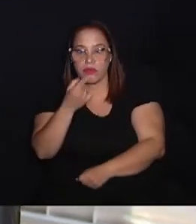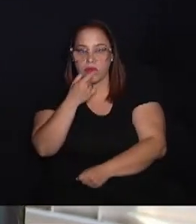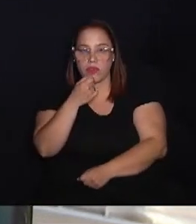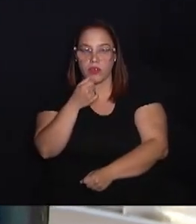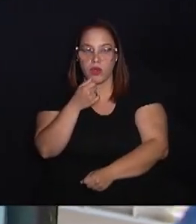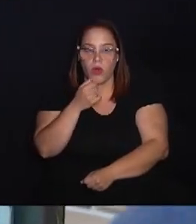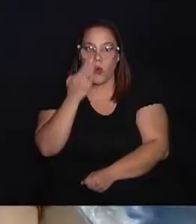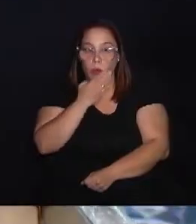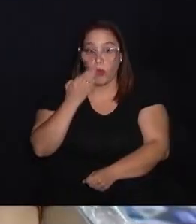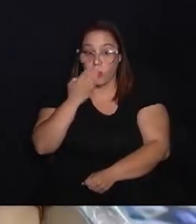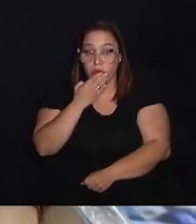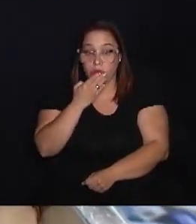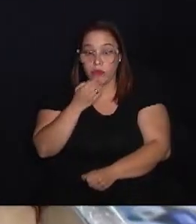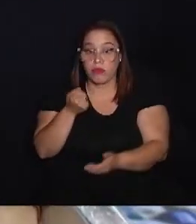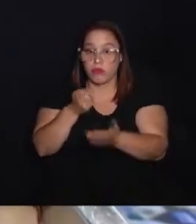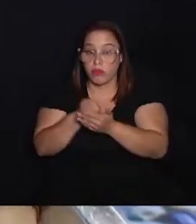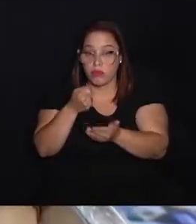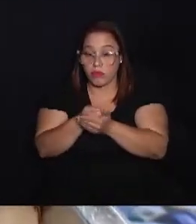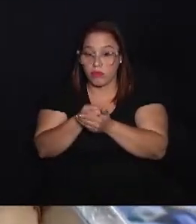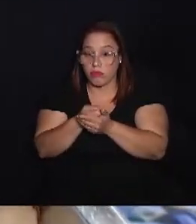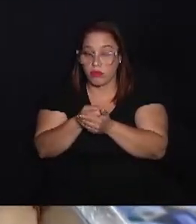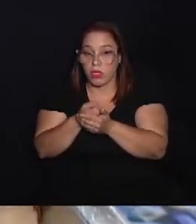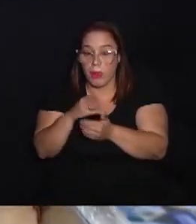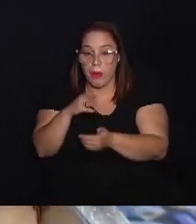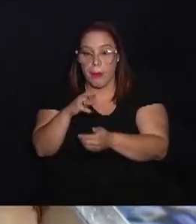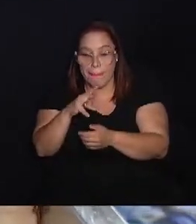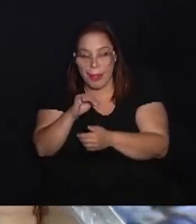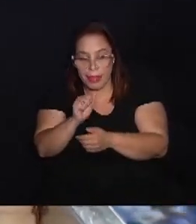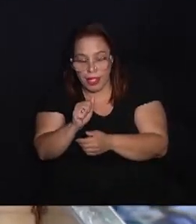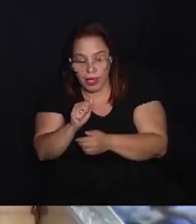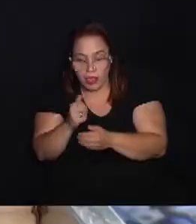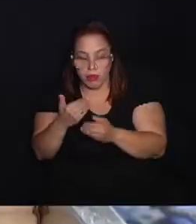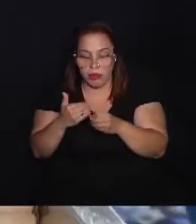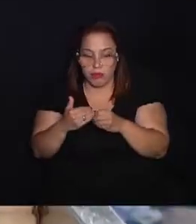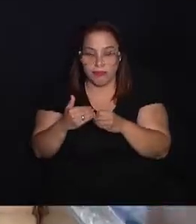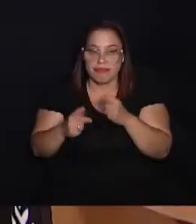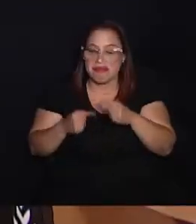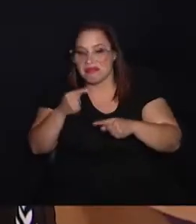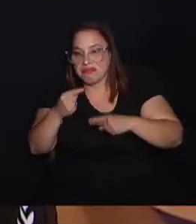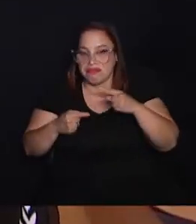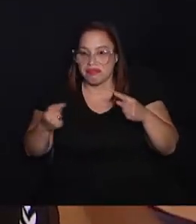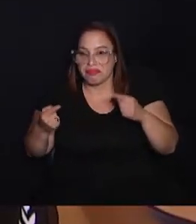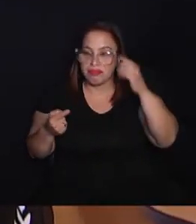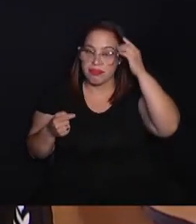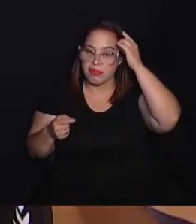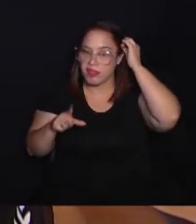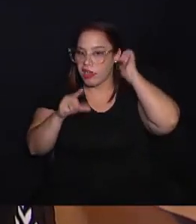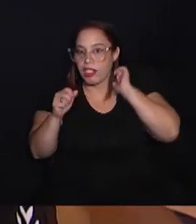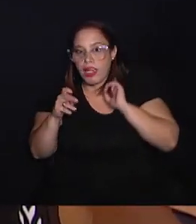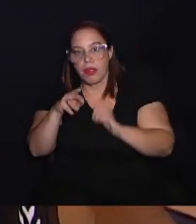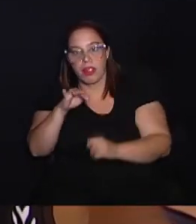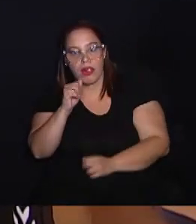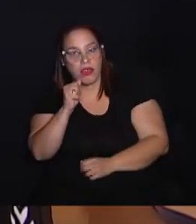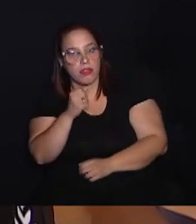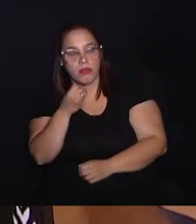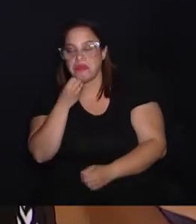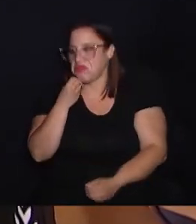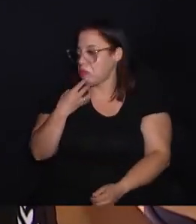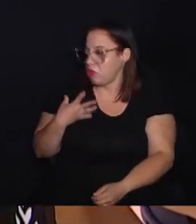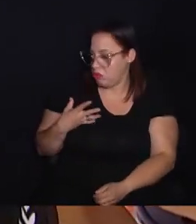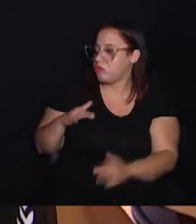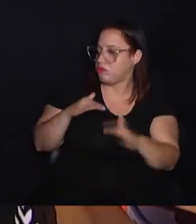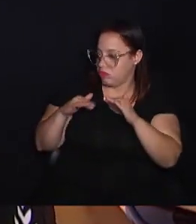lixo. A expectativa é de que 40% deste material possam ser reciclados, segundo a Secretaria. Ao todo